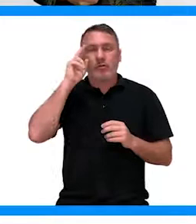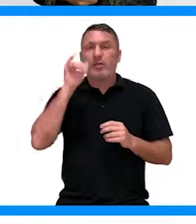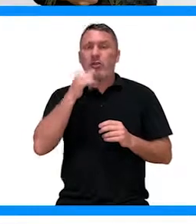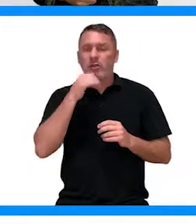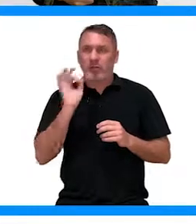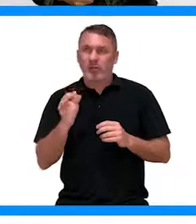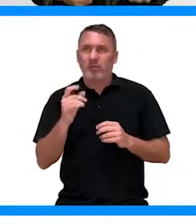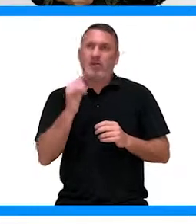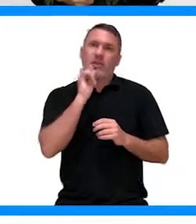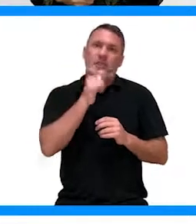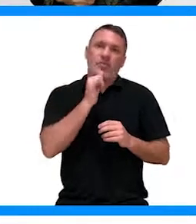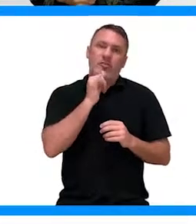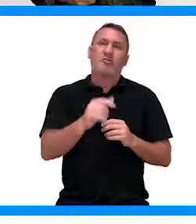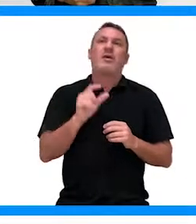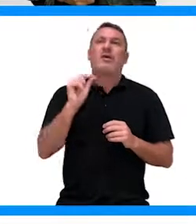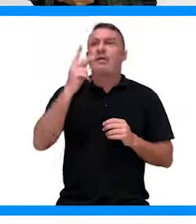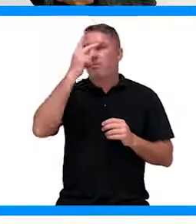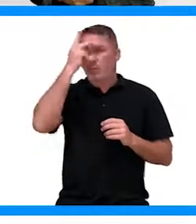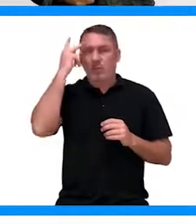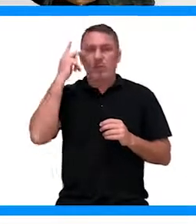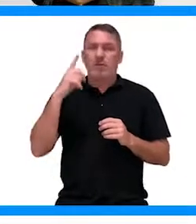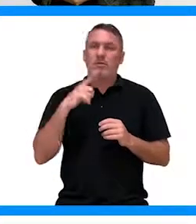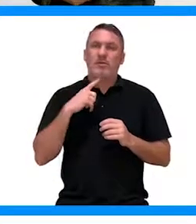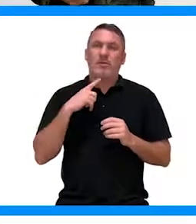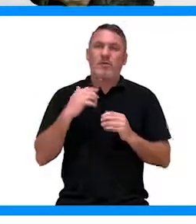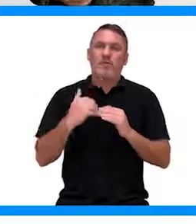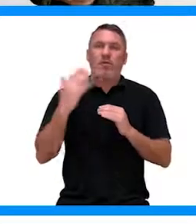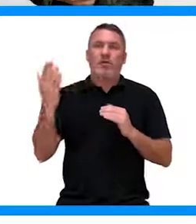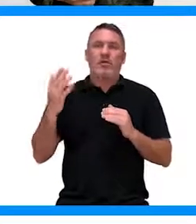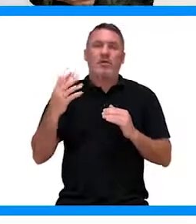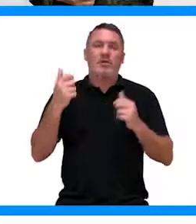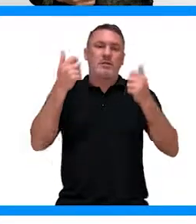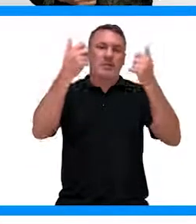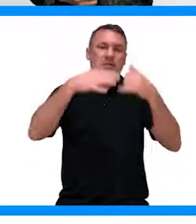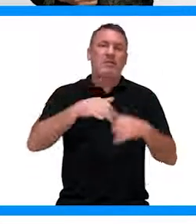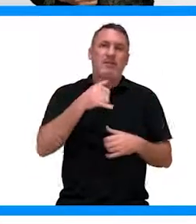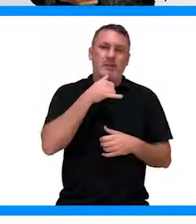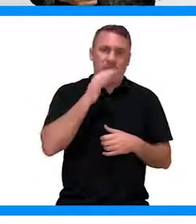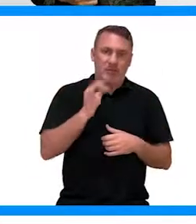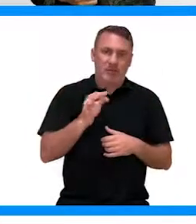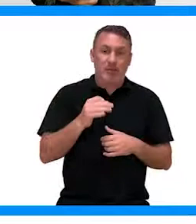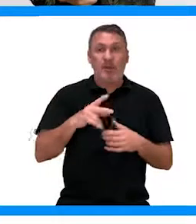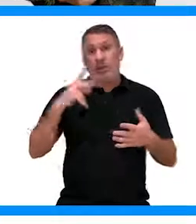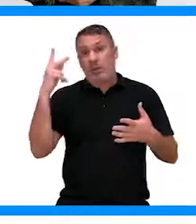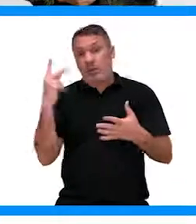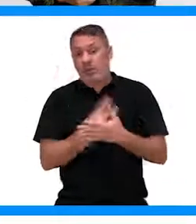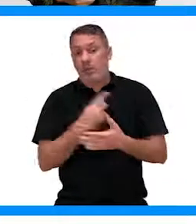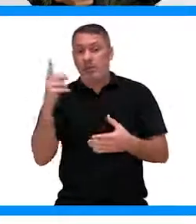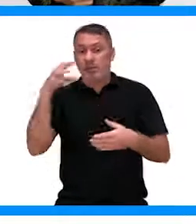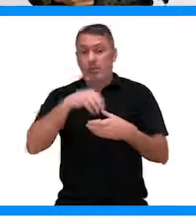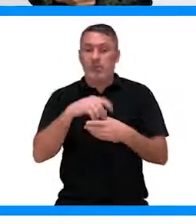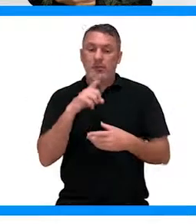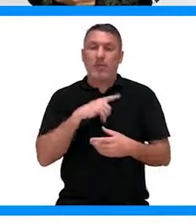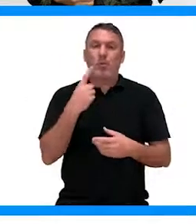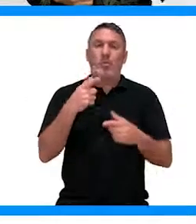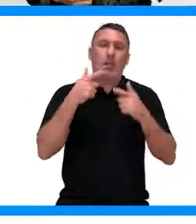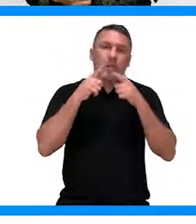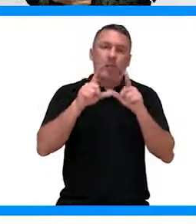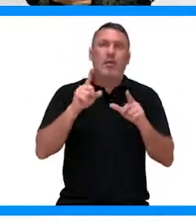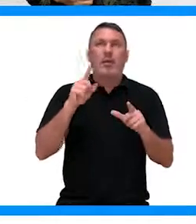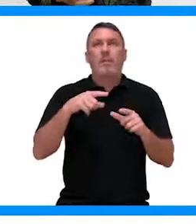prosa, né, de uma história triste, né? Uma narrativa, alguém de fora está contando uma história triste. Então, aí, nesse caso, a gente